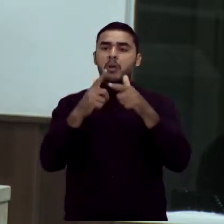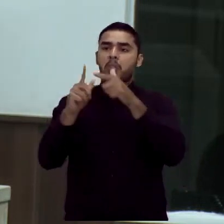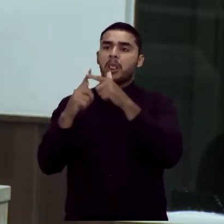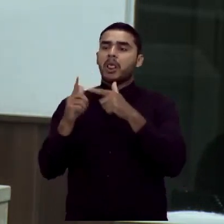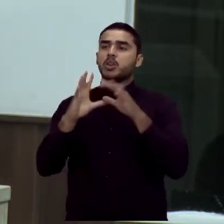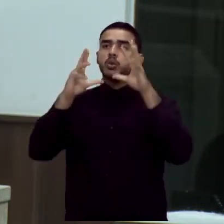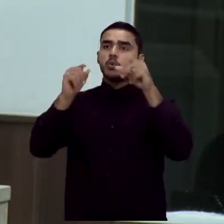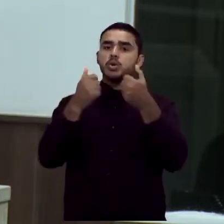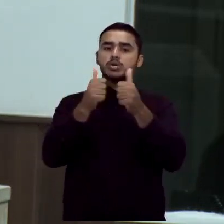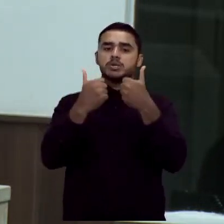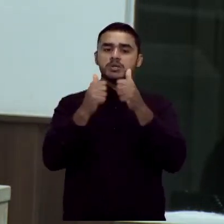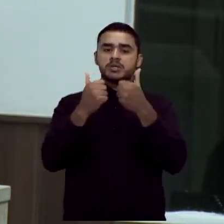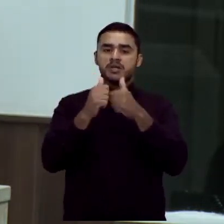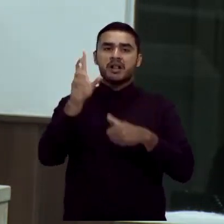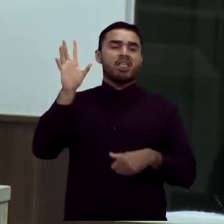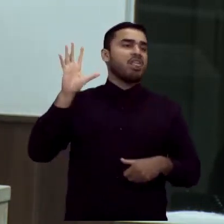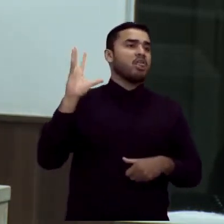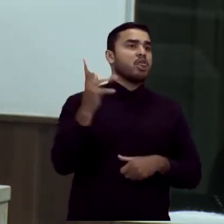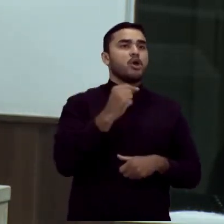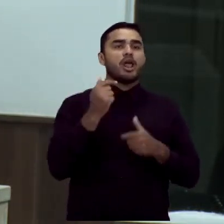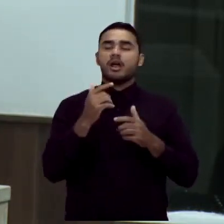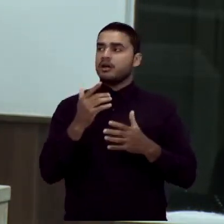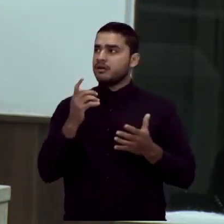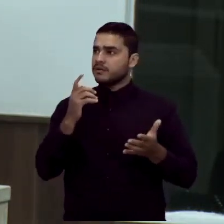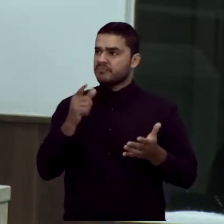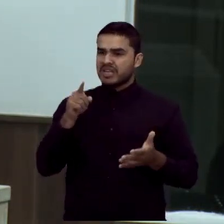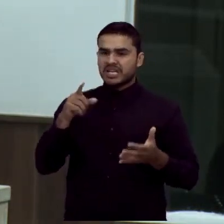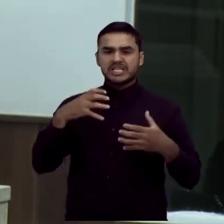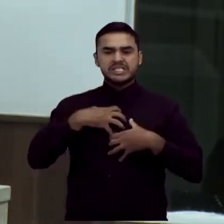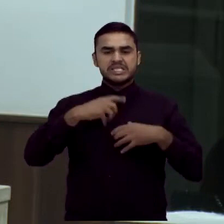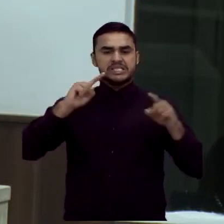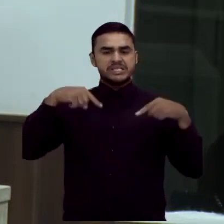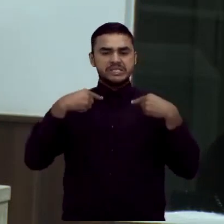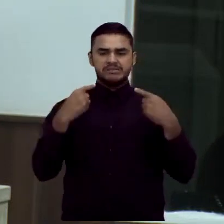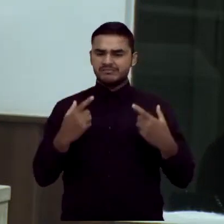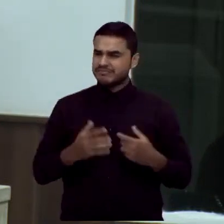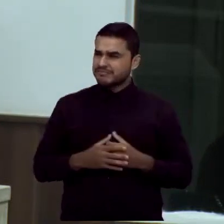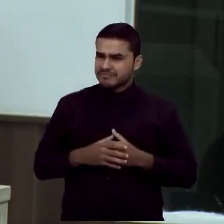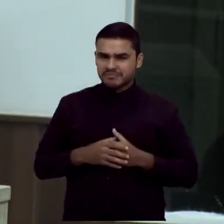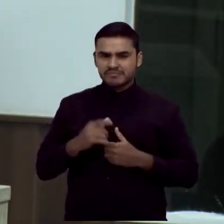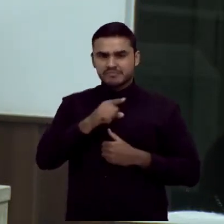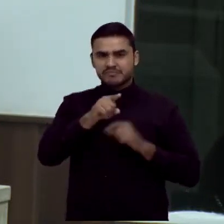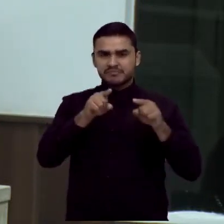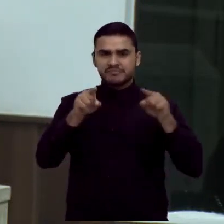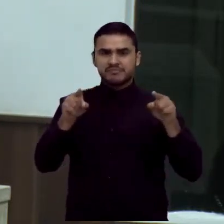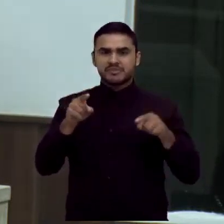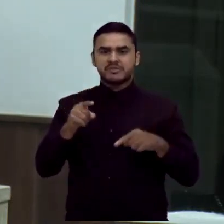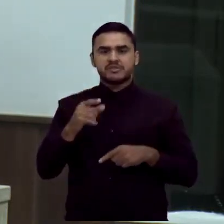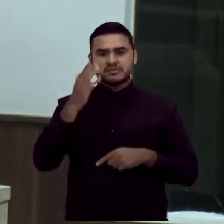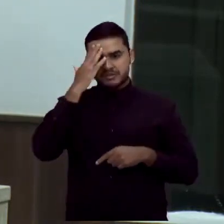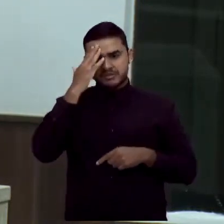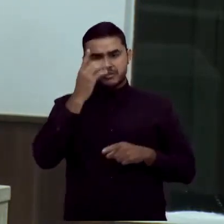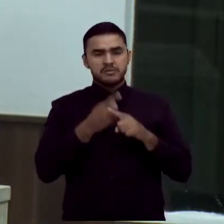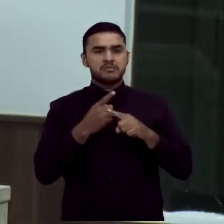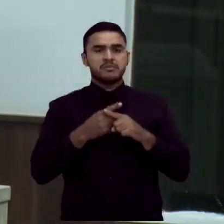ofendida. Nessa casa tem que parar com isso de vereador, vereadora, está se escondendo atrás do seu sexo, está se escondendo atrás de